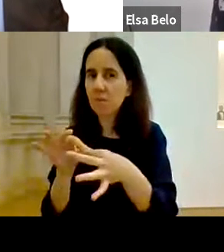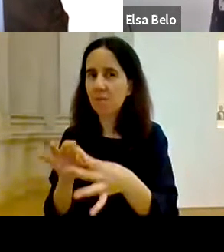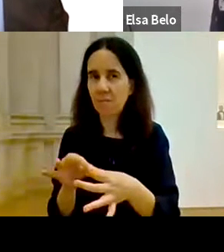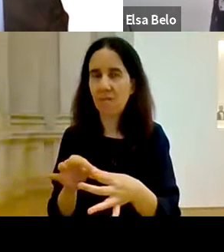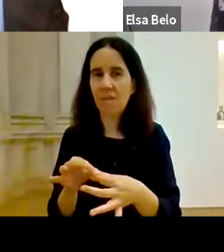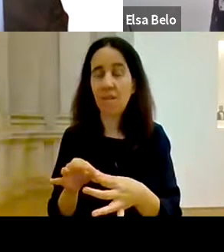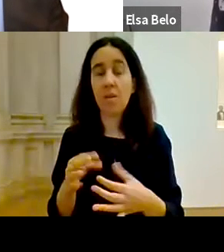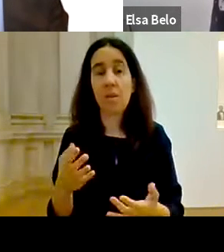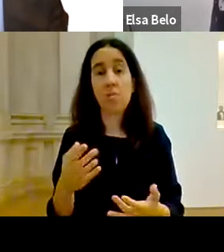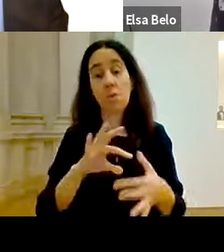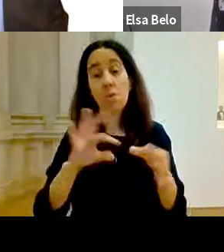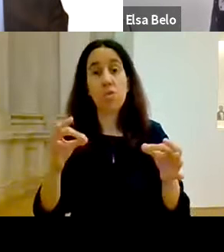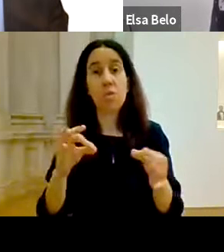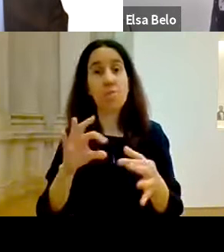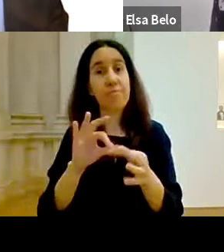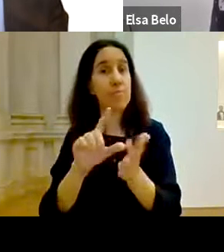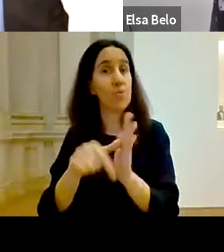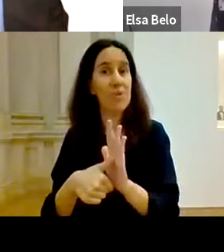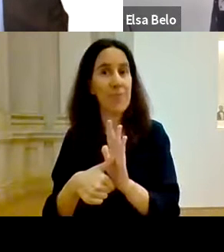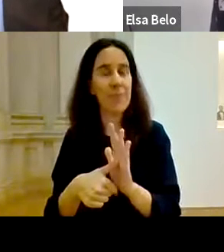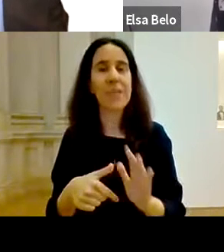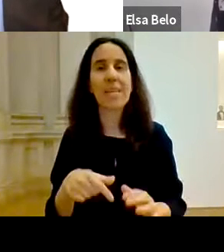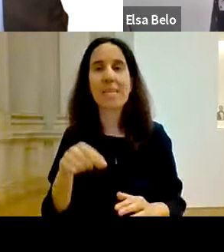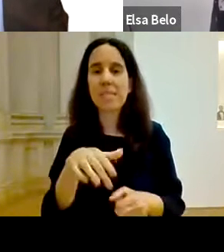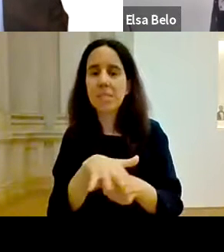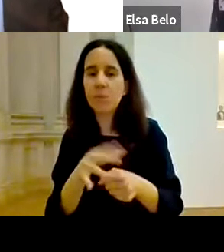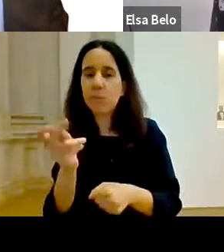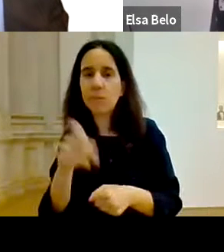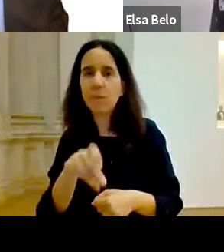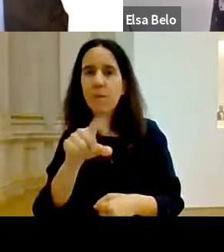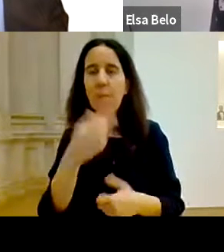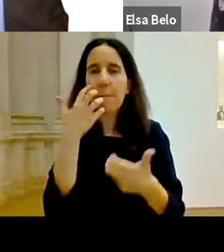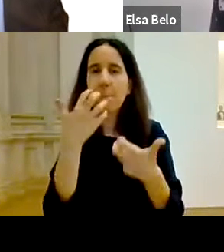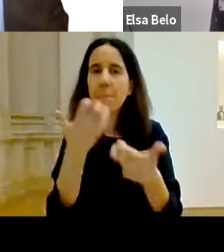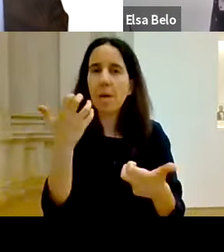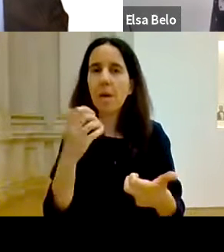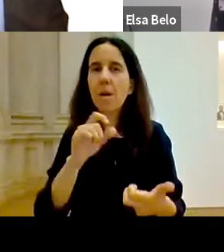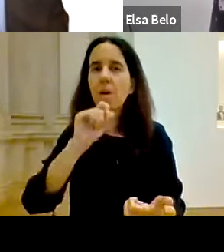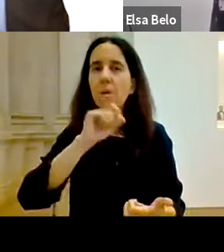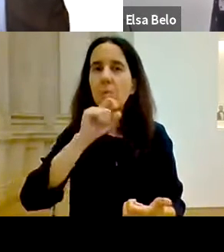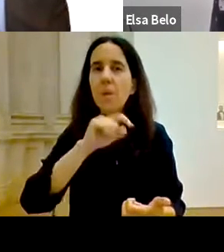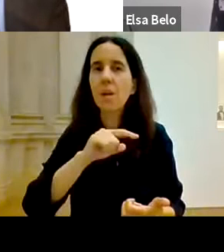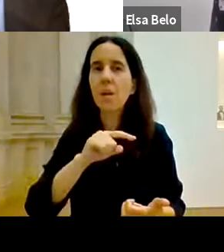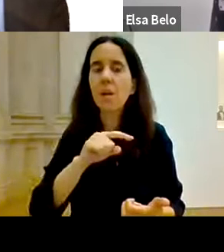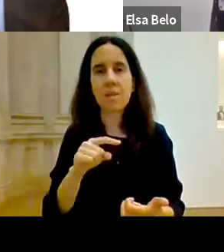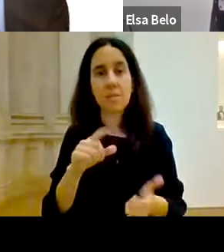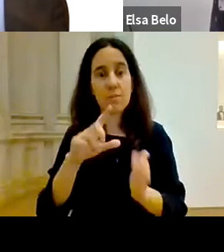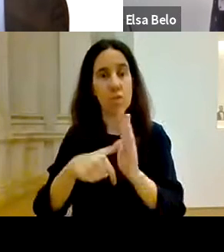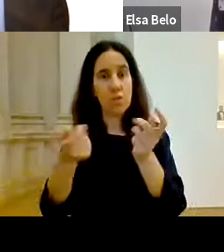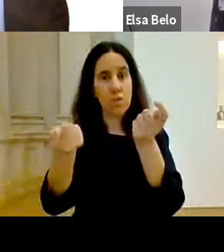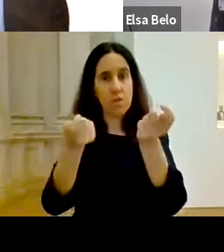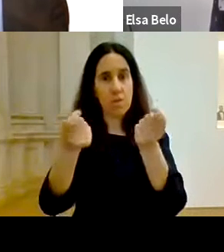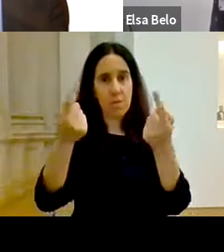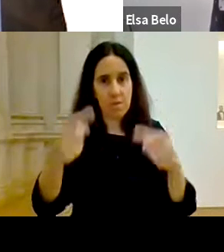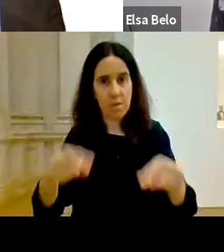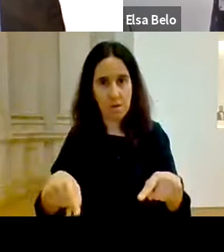e numa lógica de projeto. E esta circunstância também releva ainda a oportunidade que a gestão de projeto tem